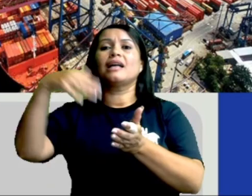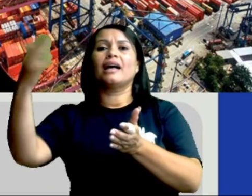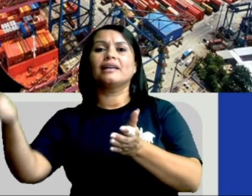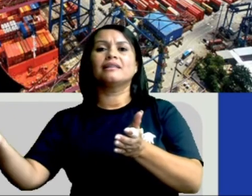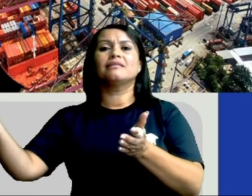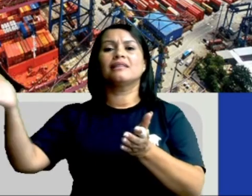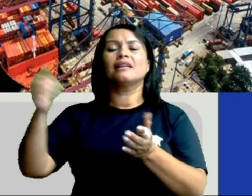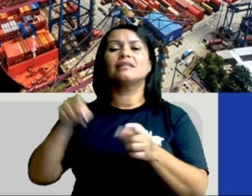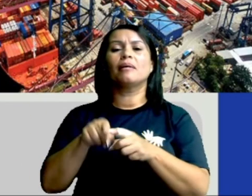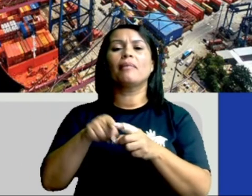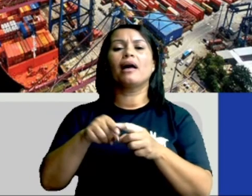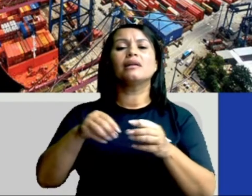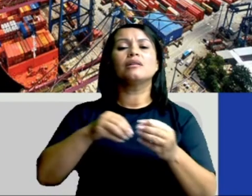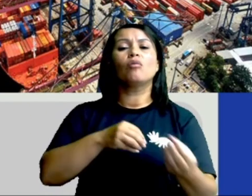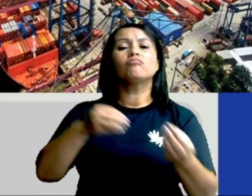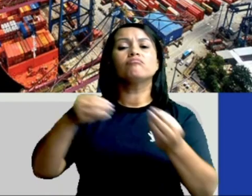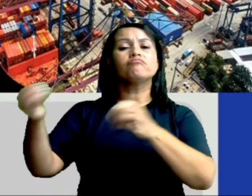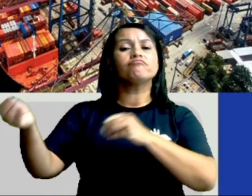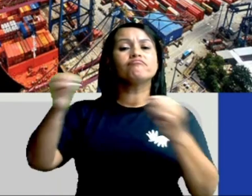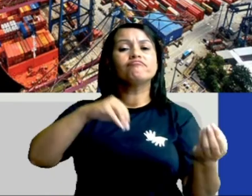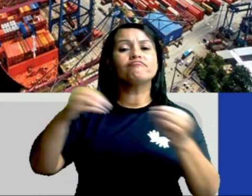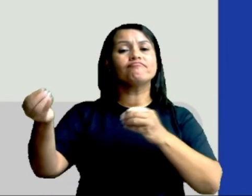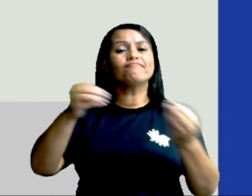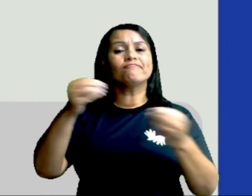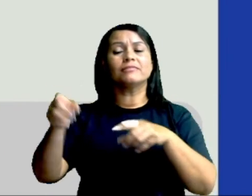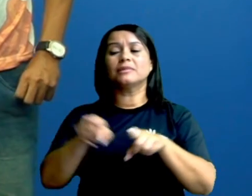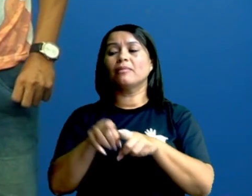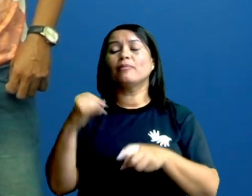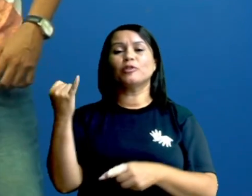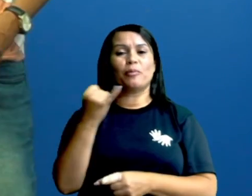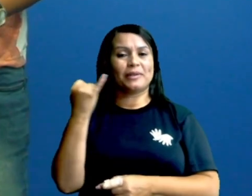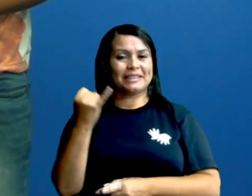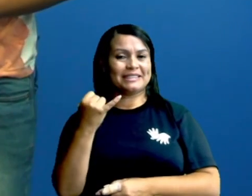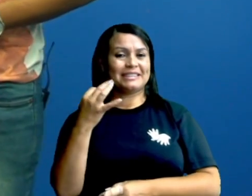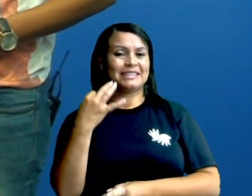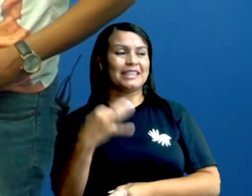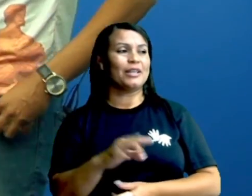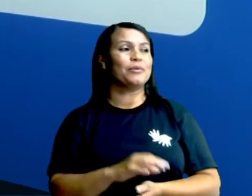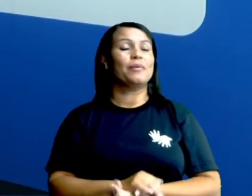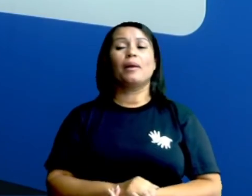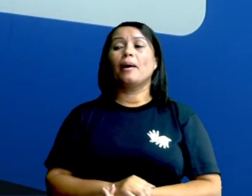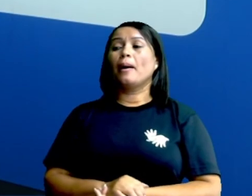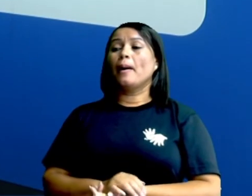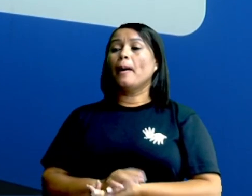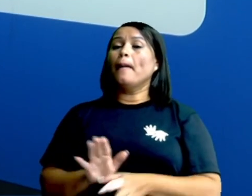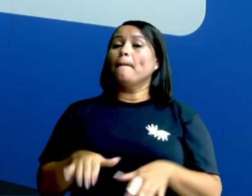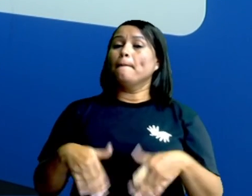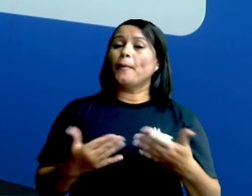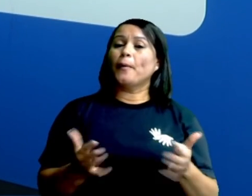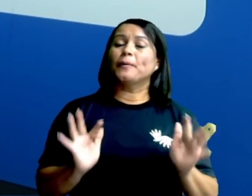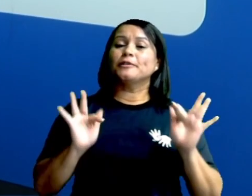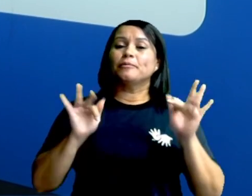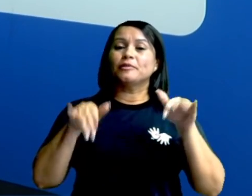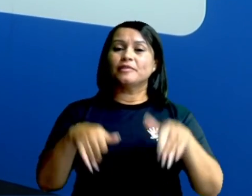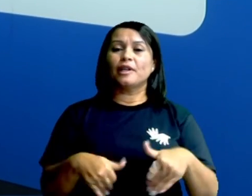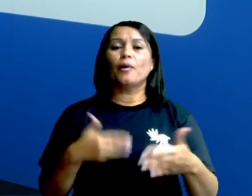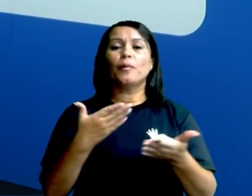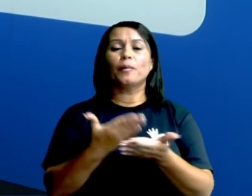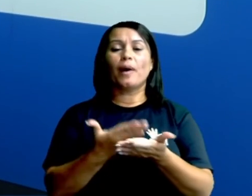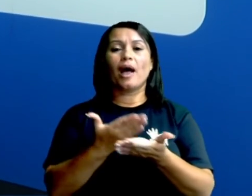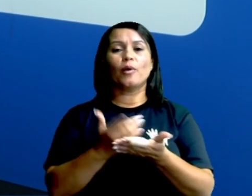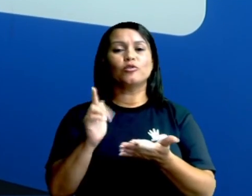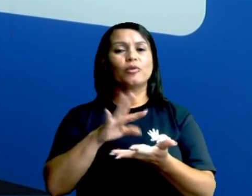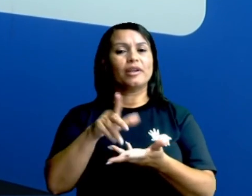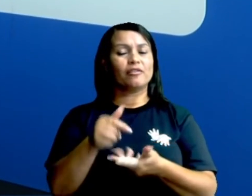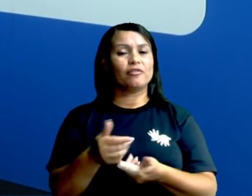nesse sentido, né, ela é muito importante também, tá? Bem, pessoal, a gente chegou ao final de mais uma aula de